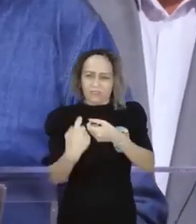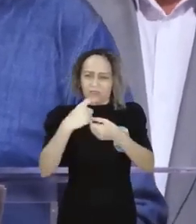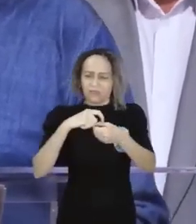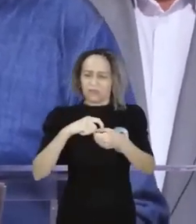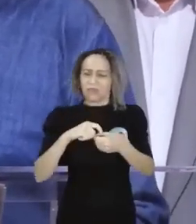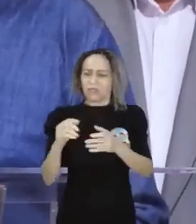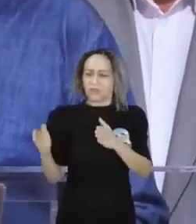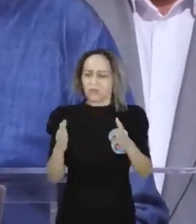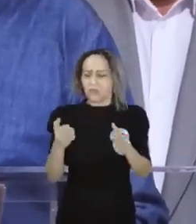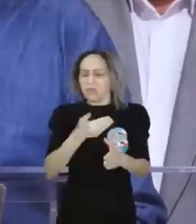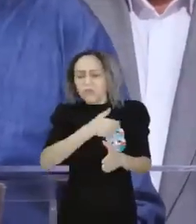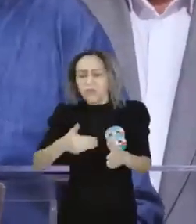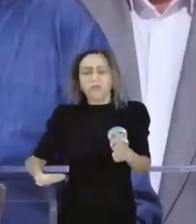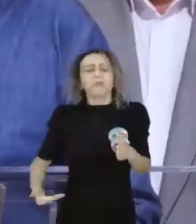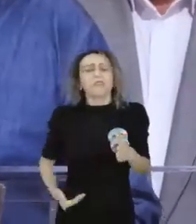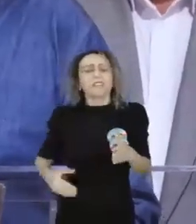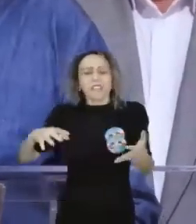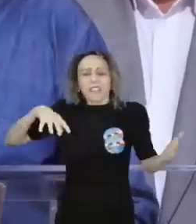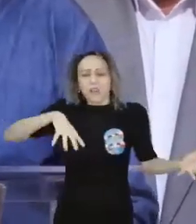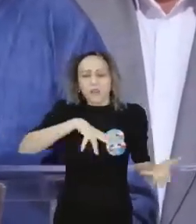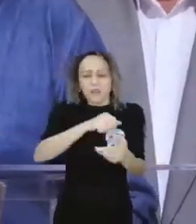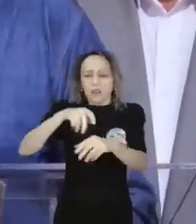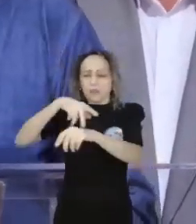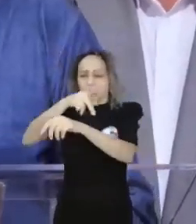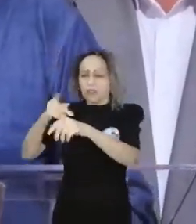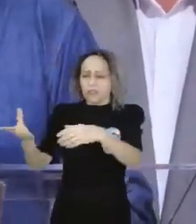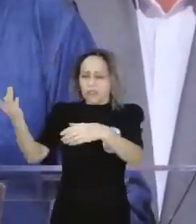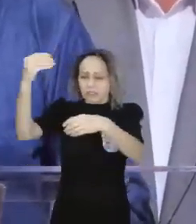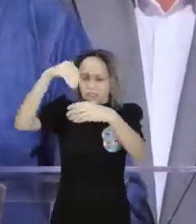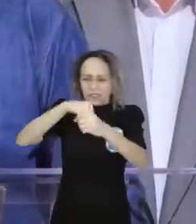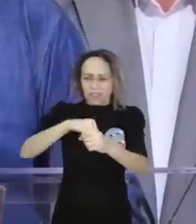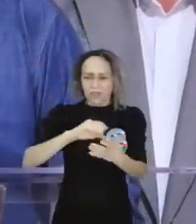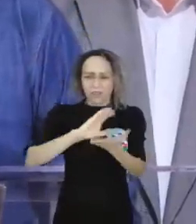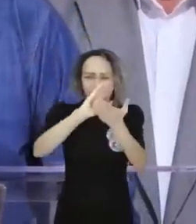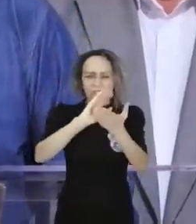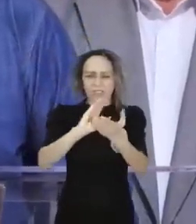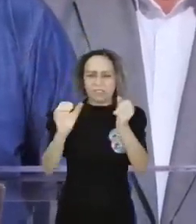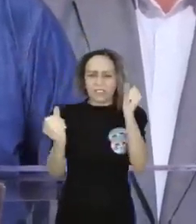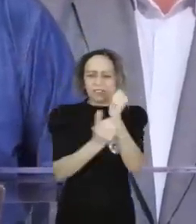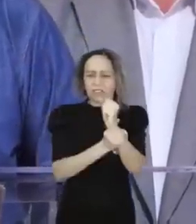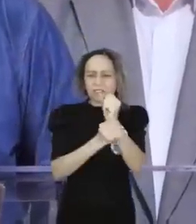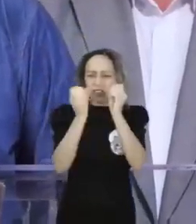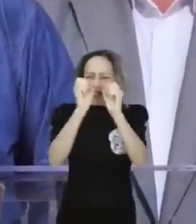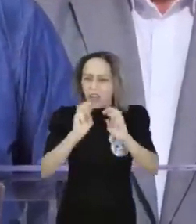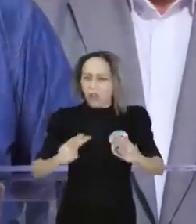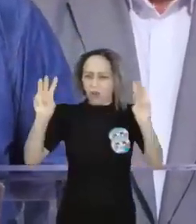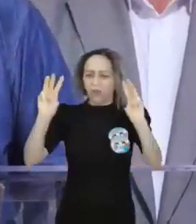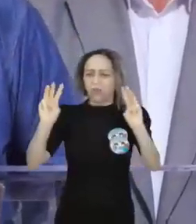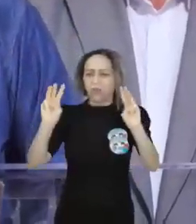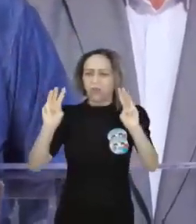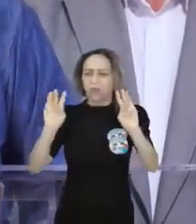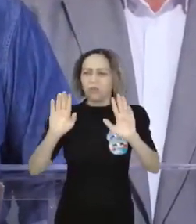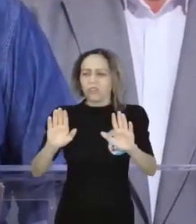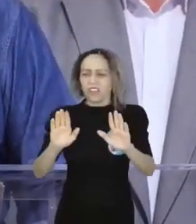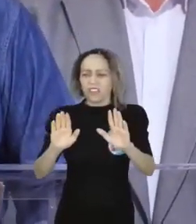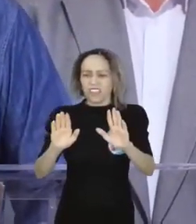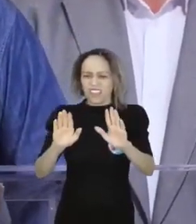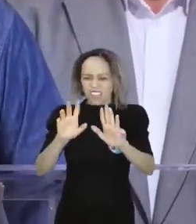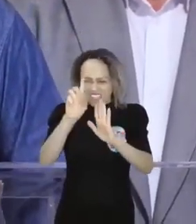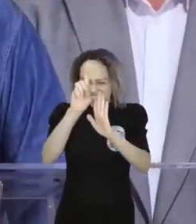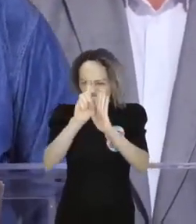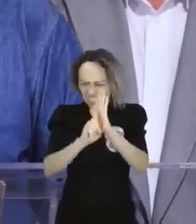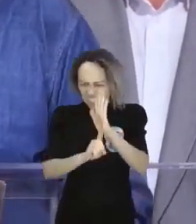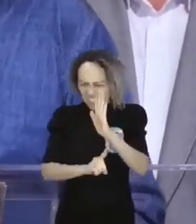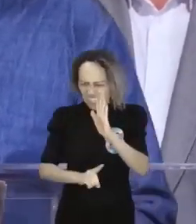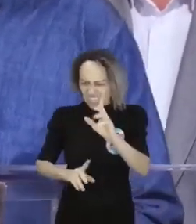a inclusão de mais países no Conselho de Segurança da ONU e com o fim do direito a veto que prejudica o equilíbrio entre as